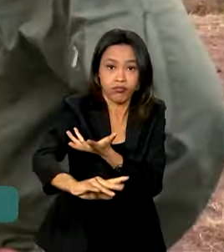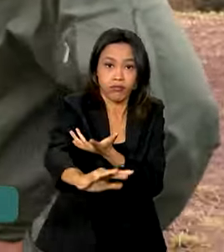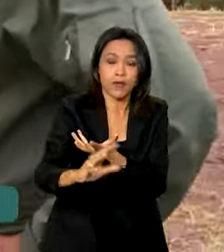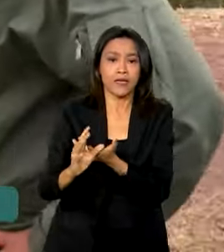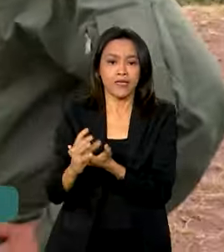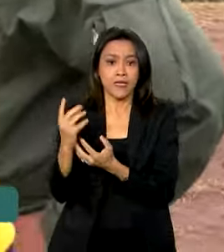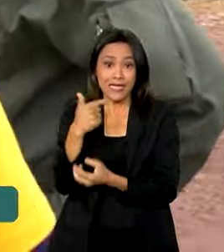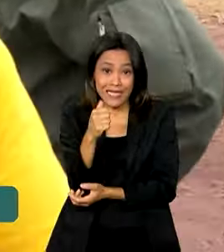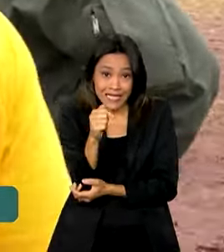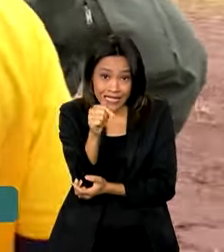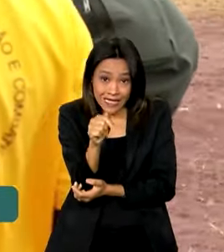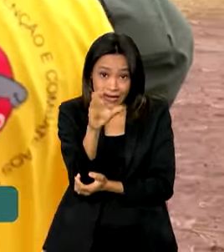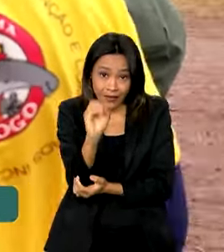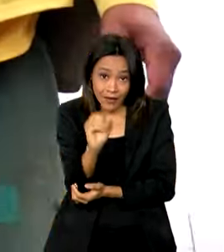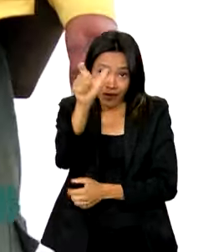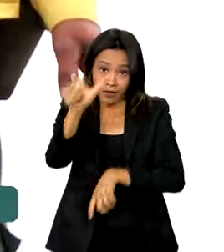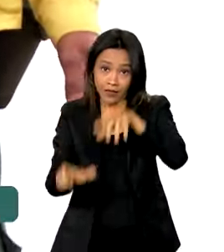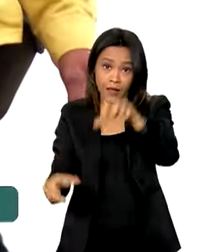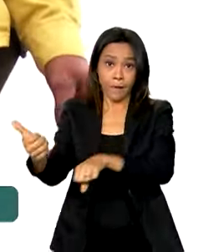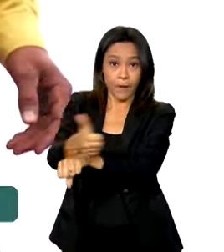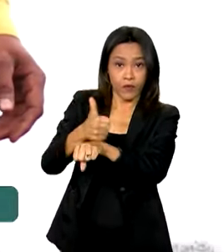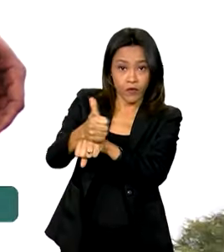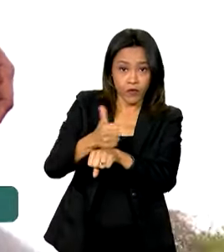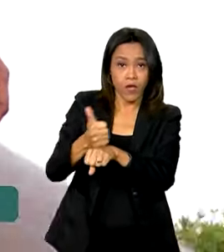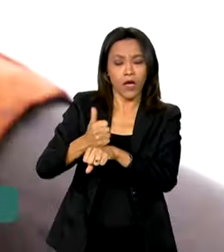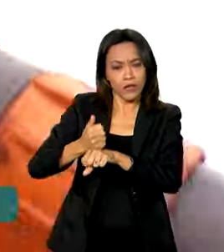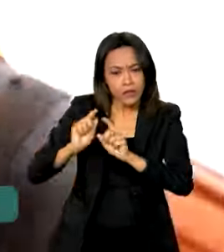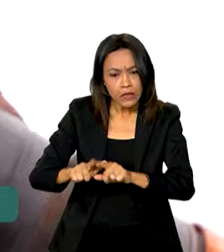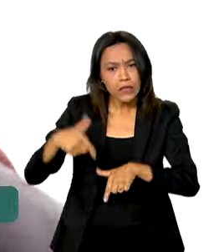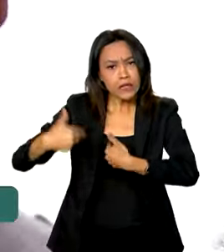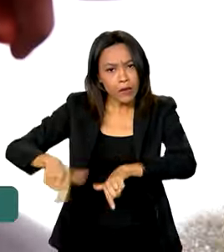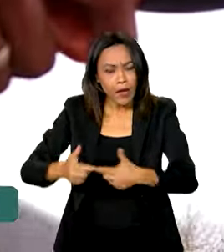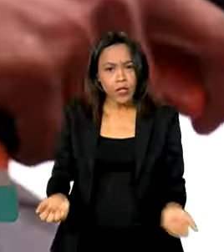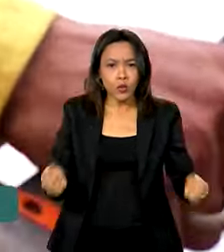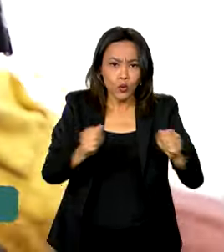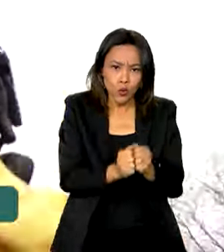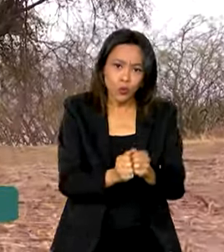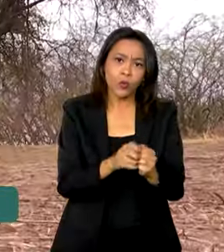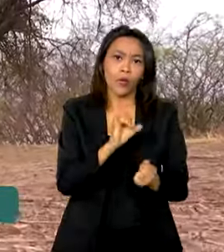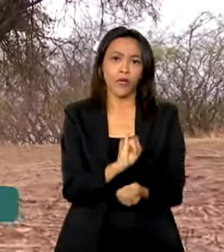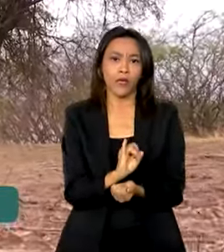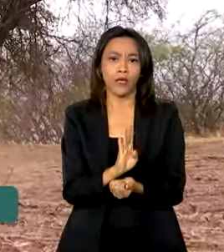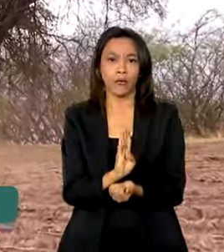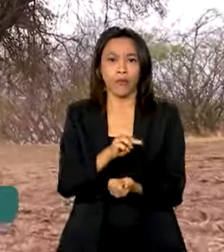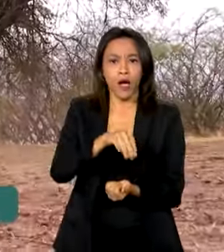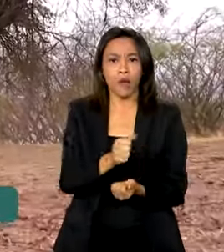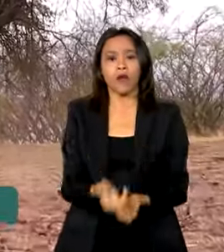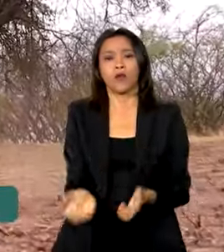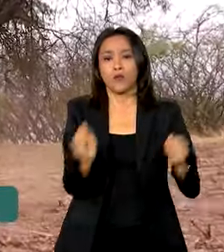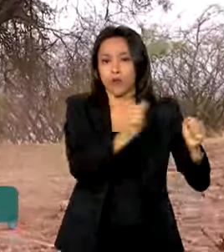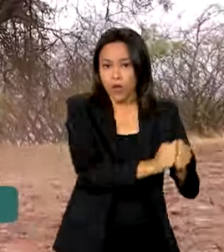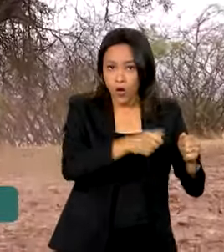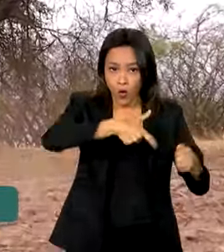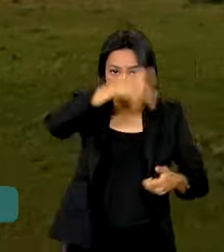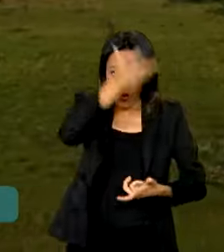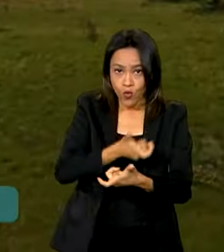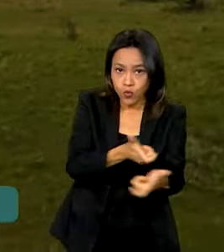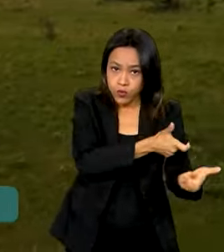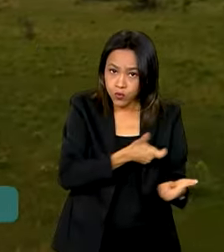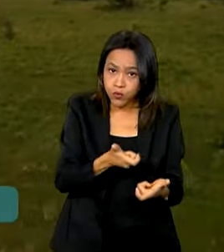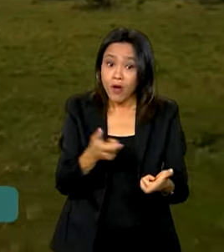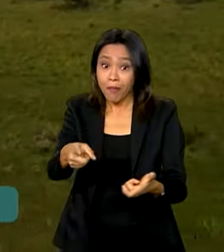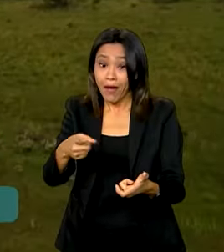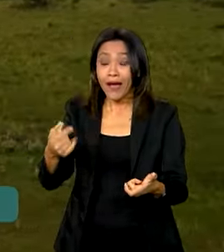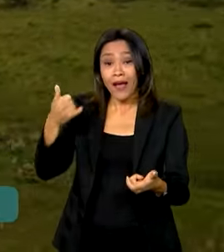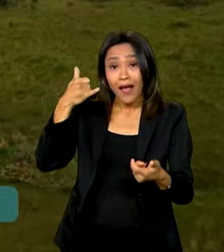70 brigadistas do ICMBio atuam em conjunto com o IBAMA e Corpo de Bombeiros Militar para controlar os incêndios